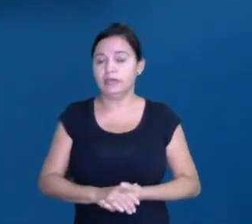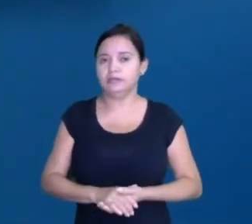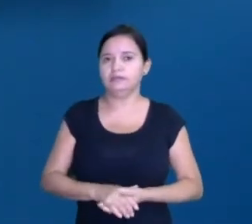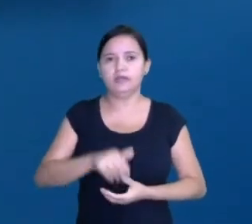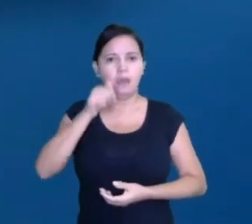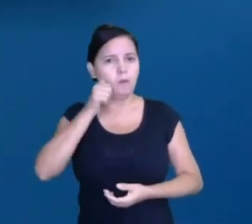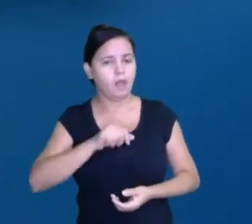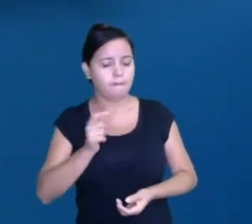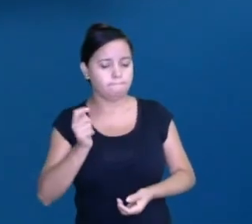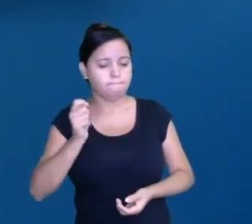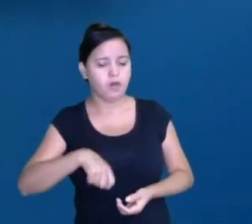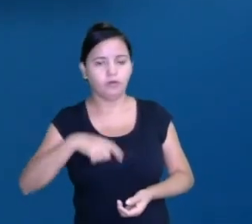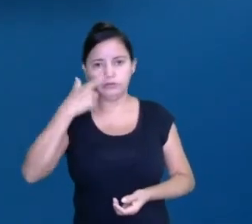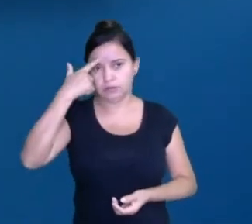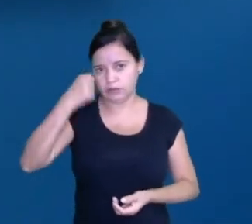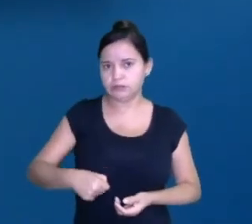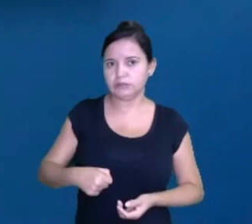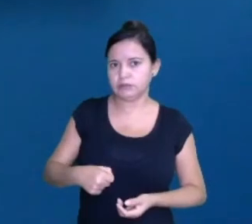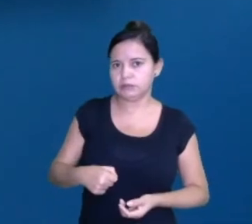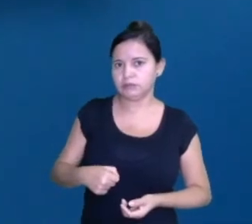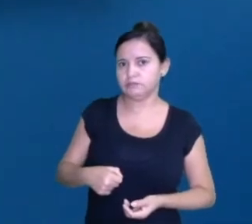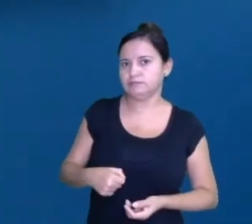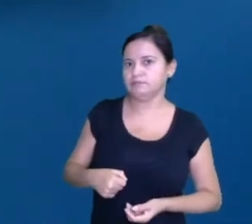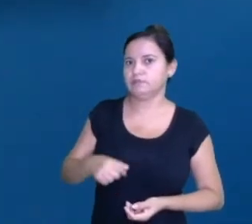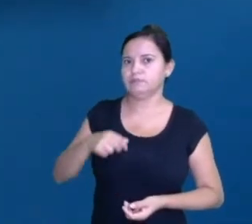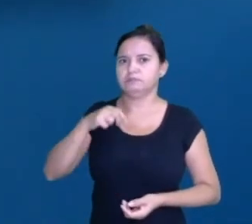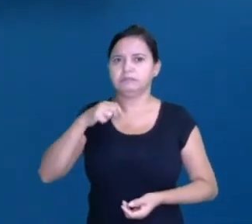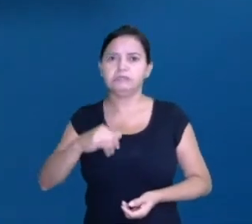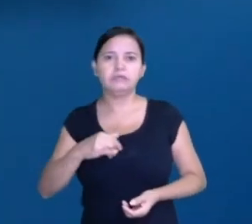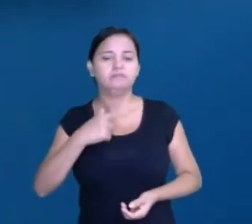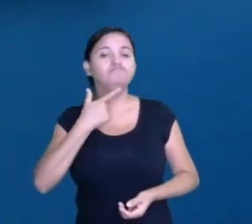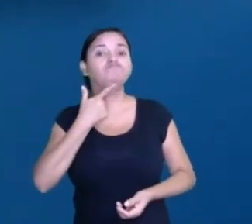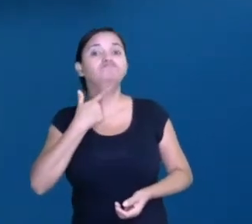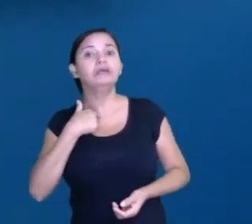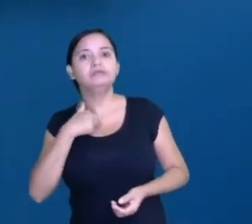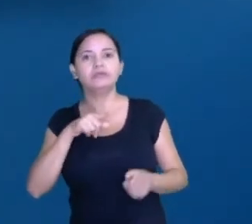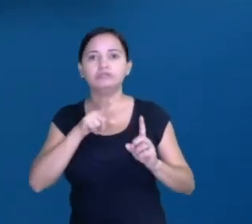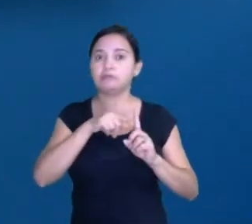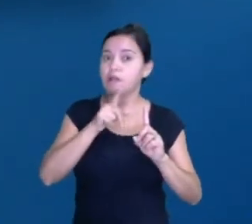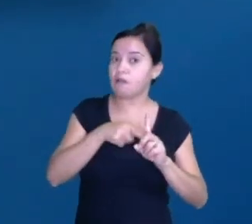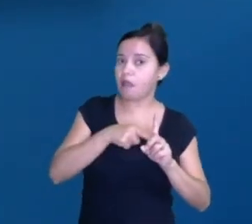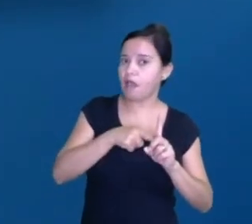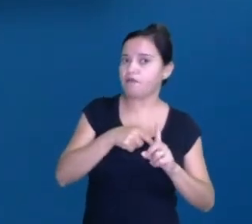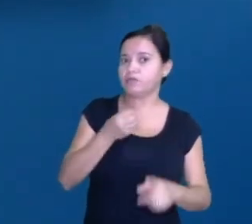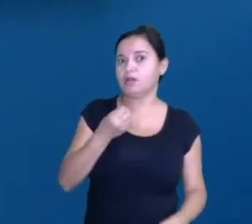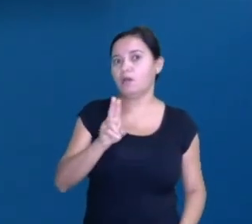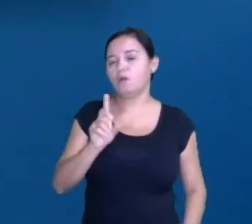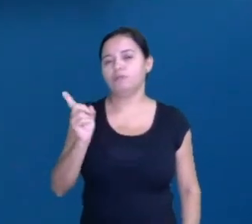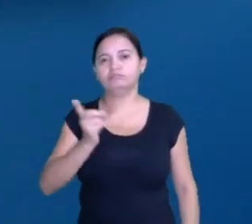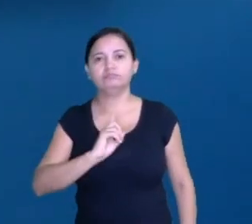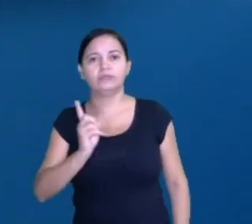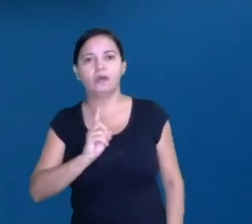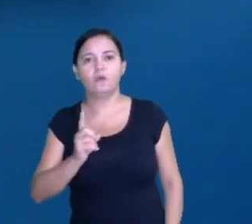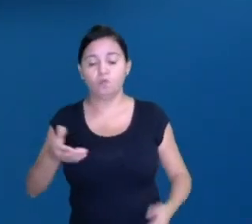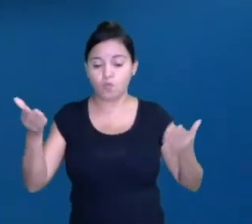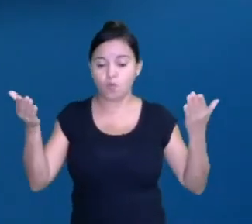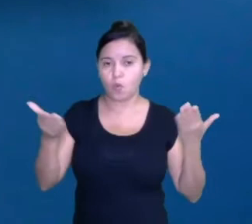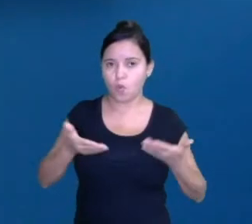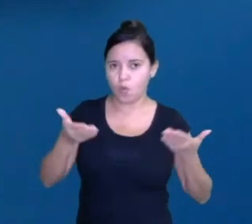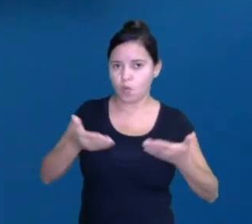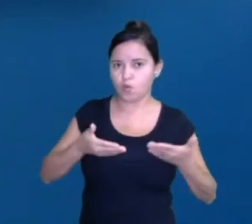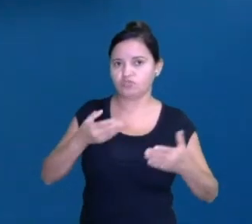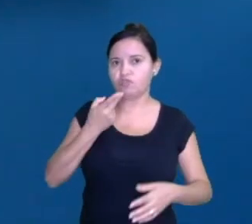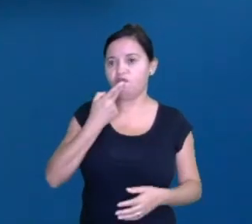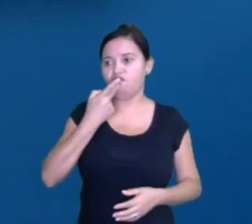decidir com relação à maternidade ou com relação à sua sexualidade. É aquela questão, hoje a gente pode dizer que